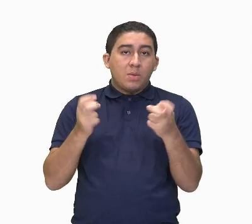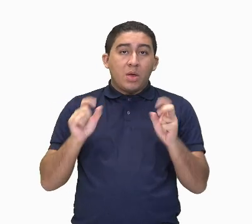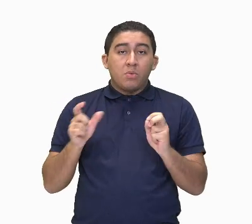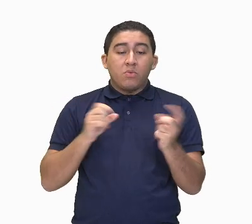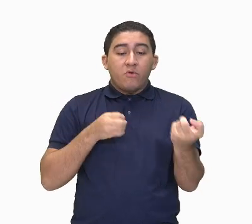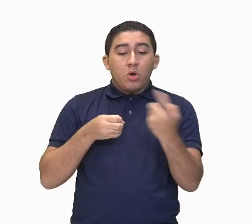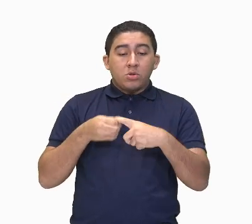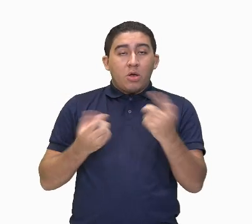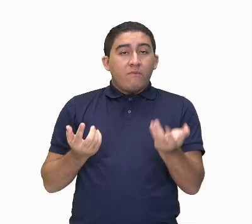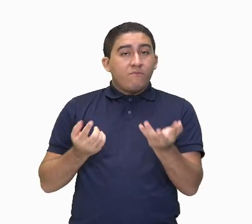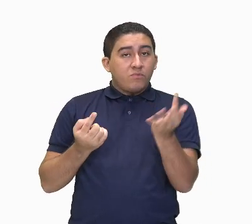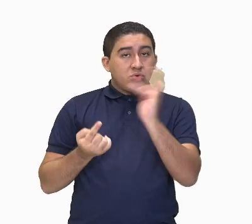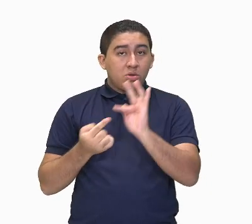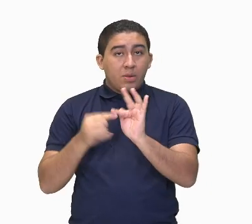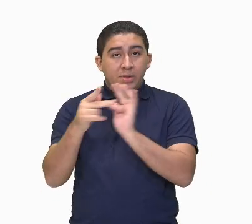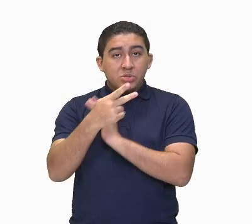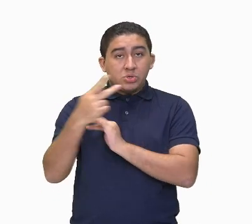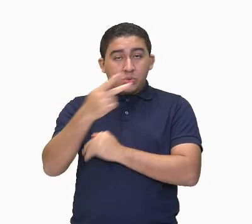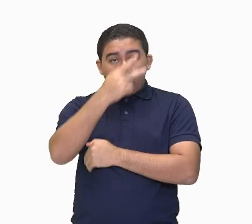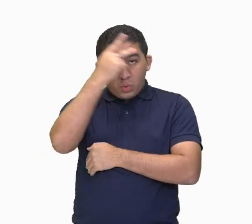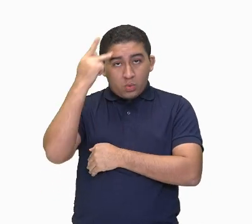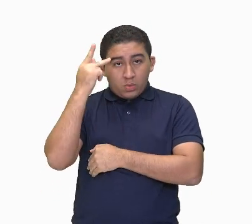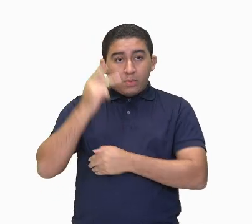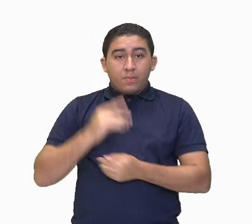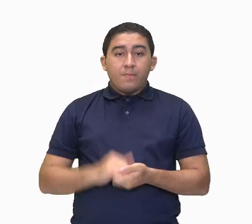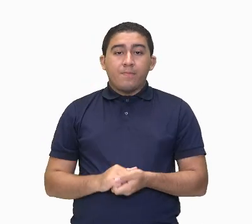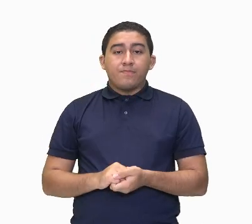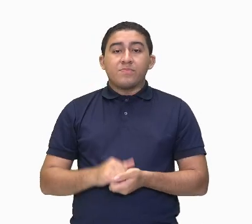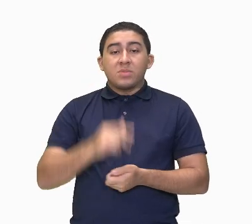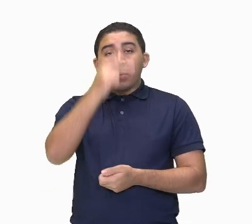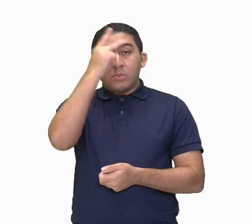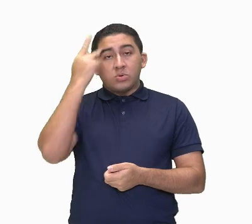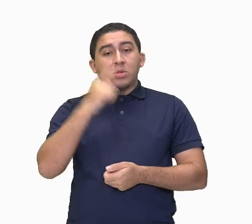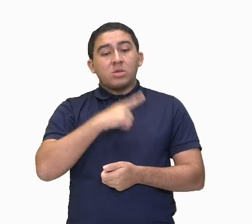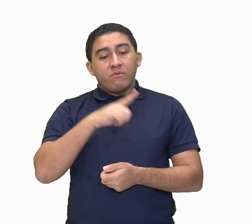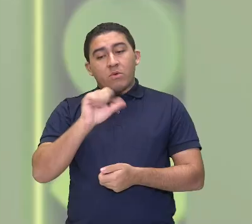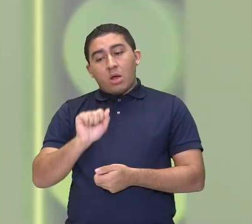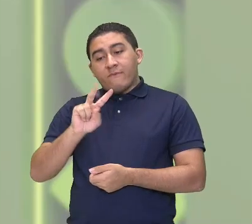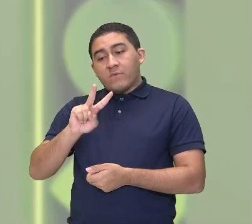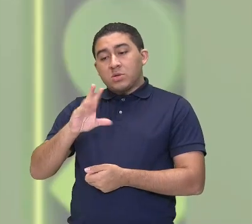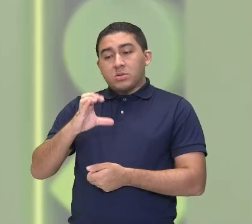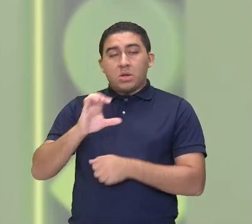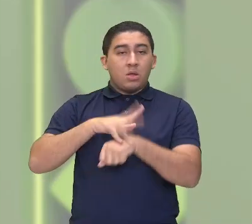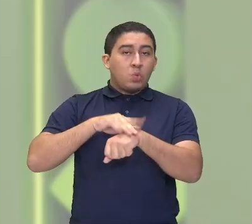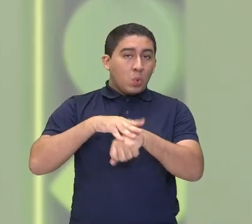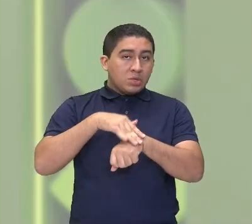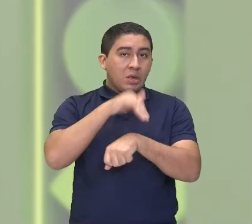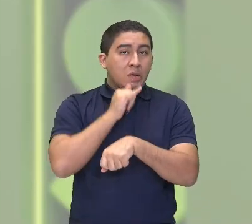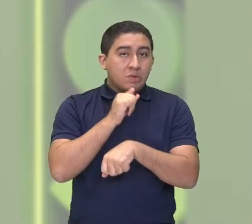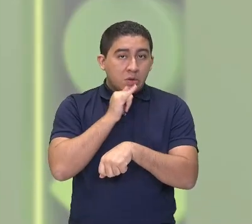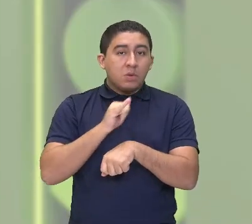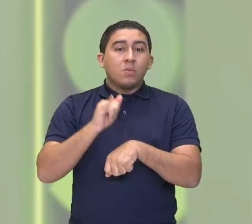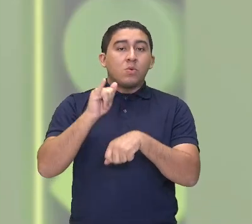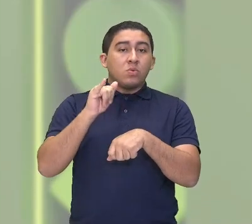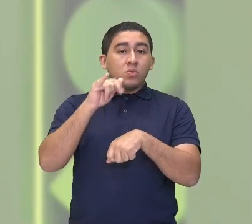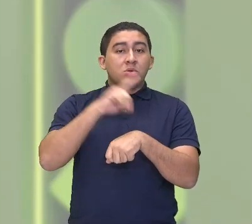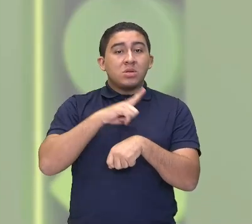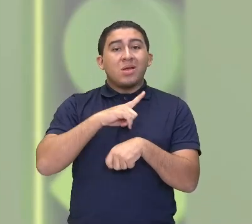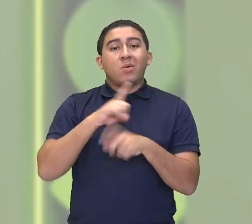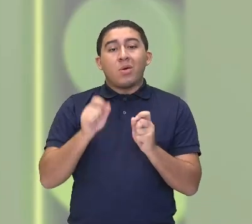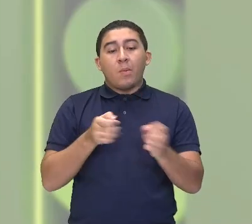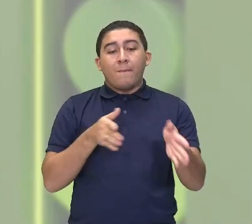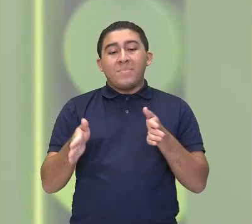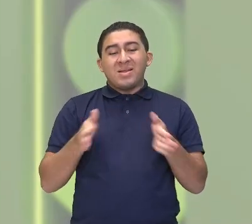funções. Então um indivíduo que teve ali um AVC, né, por exemplo, ele vai passar ali por um período